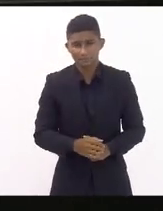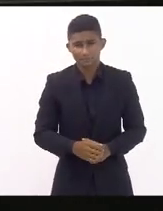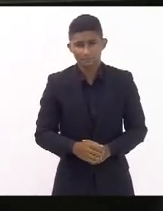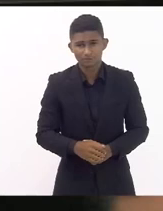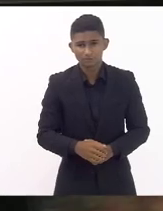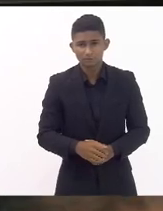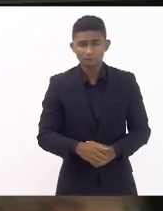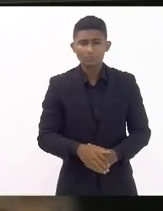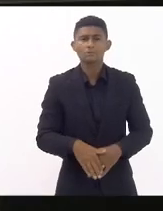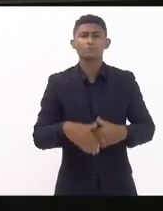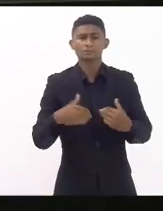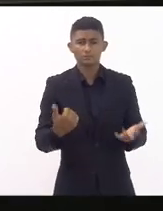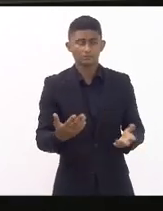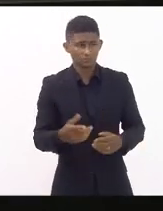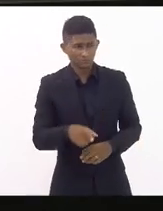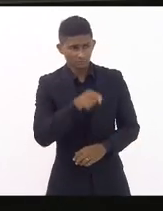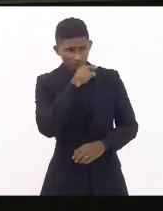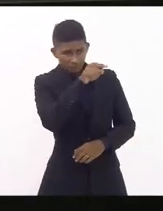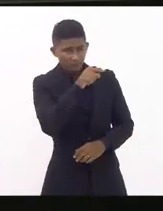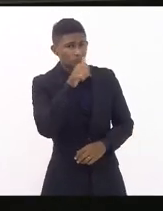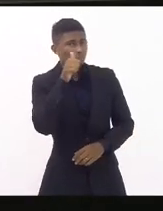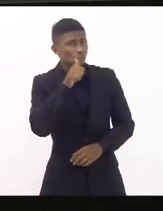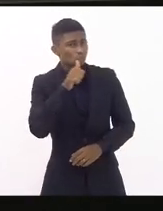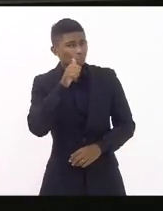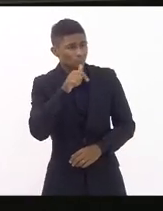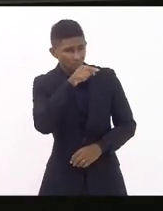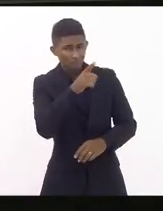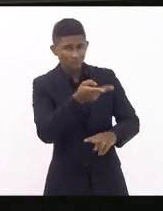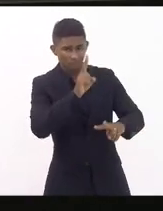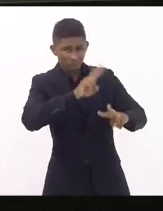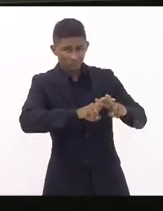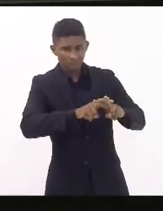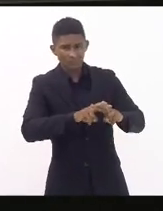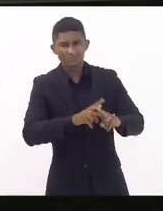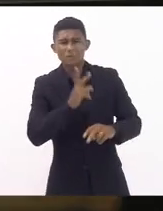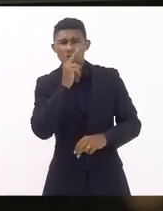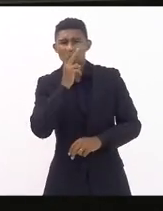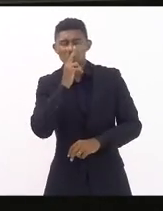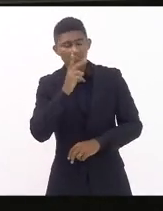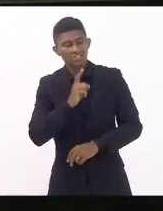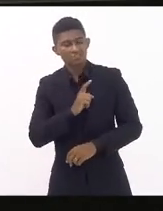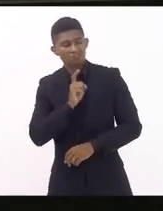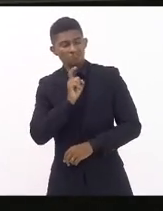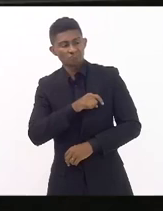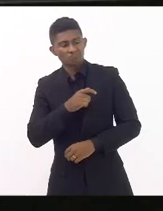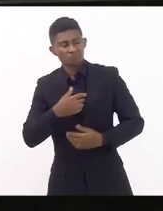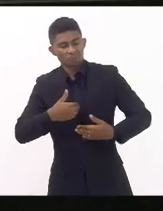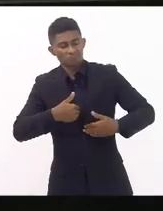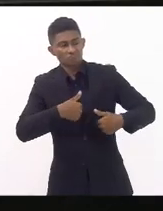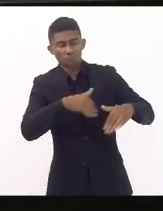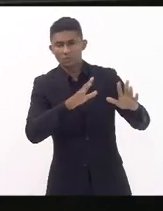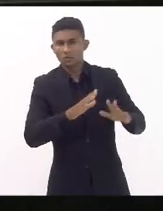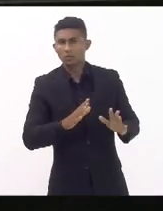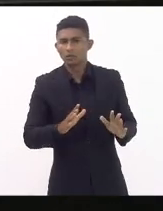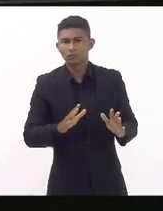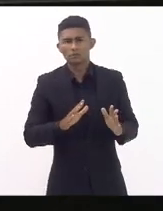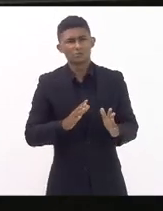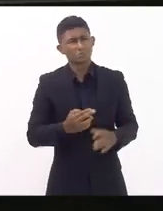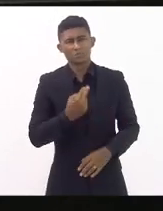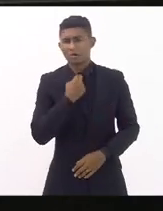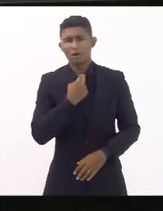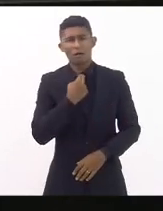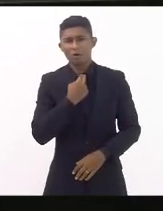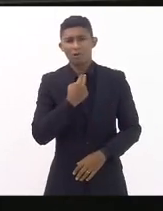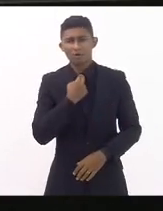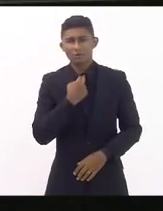a punição não pode vir através da crueldade, da maldade. E aí o deputado Márcio Galberto, que acabou